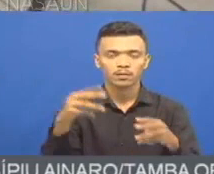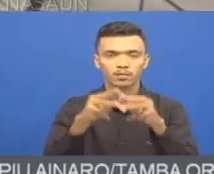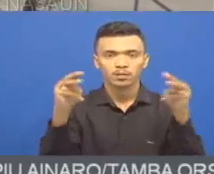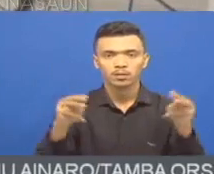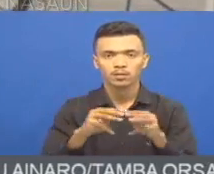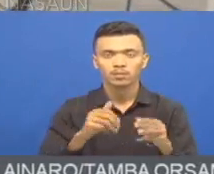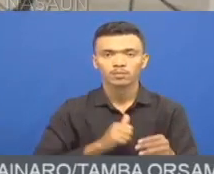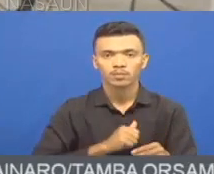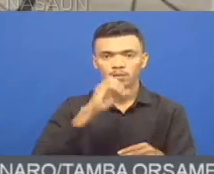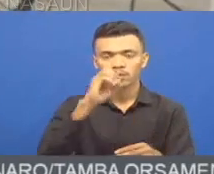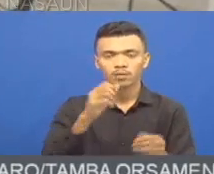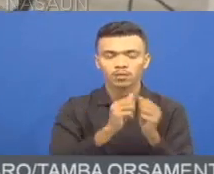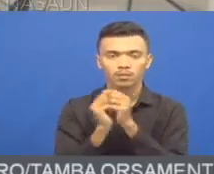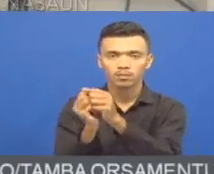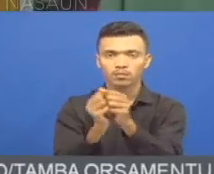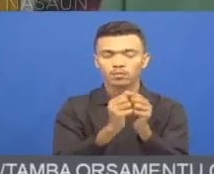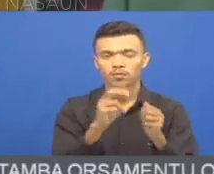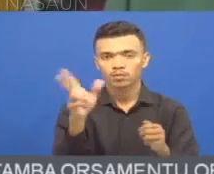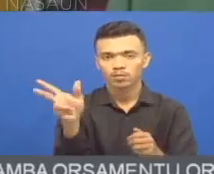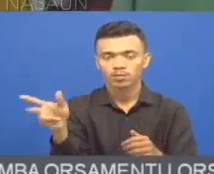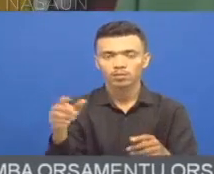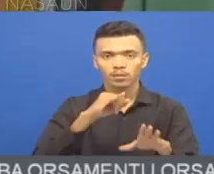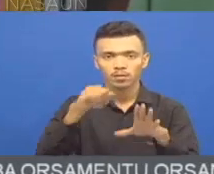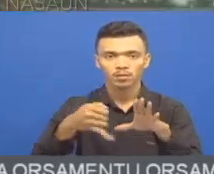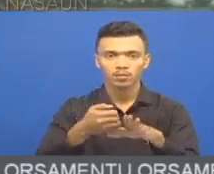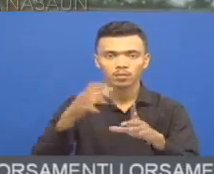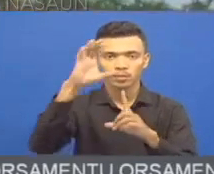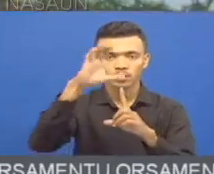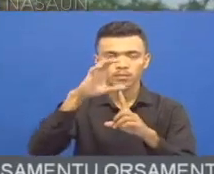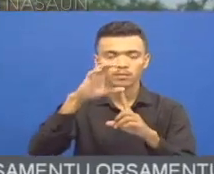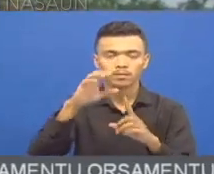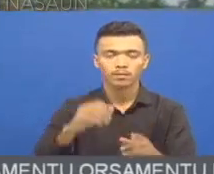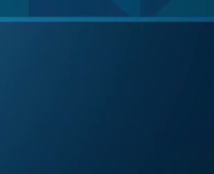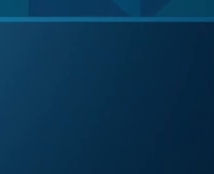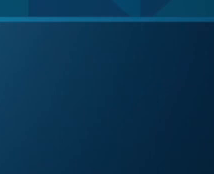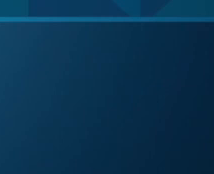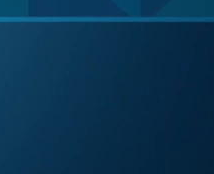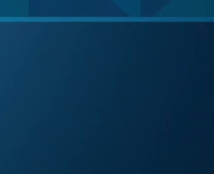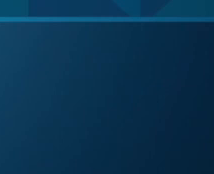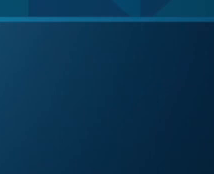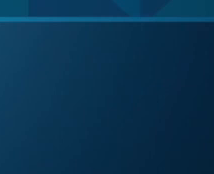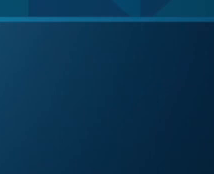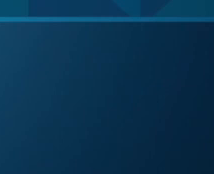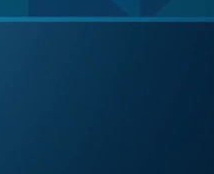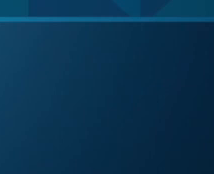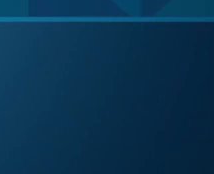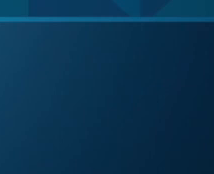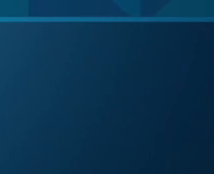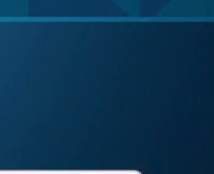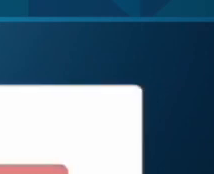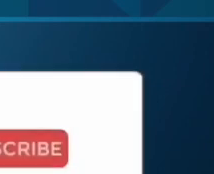ia na entornulu, inclui cargo chefia sira, hoje municipal em Naru, Napoleão Xavier, ba RTT. Atu retang